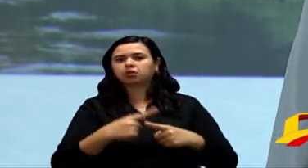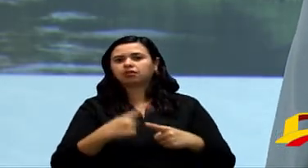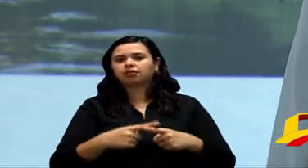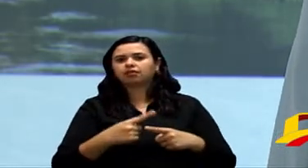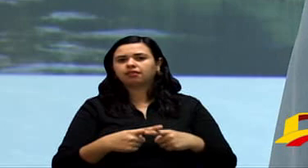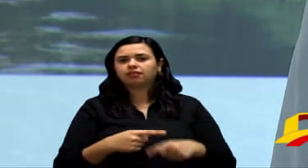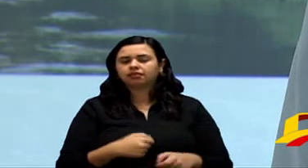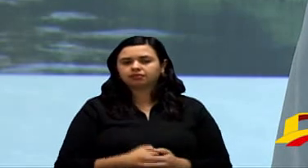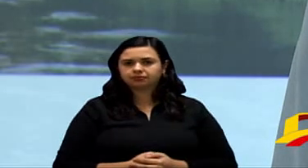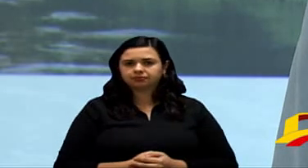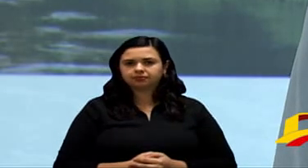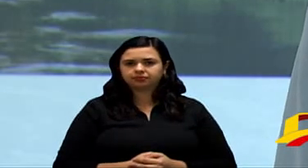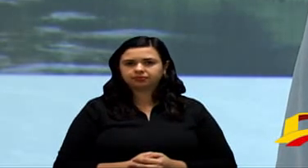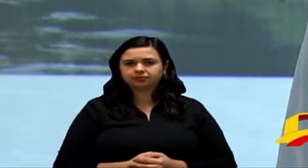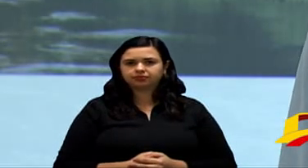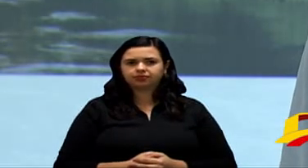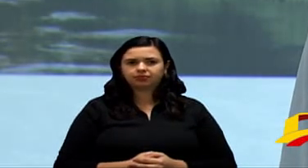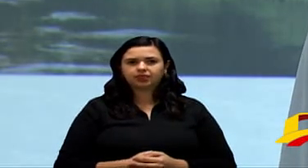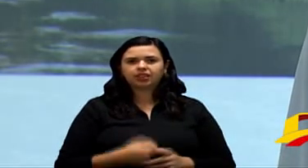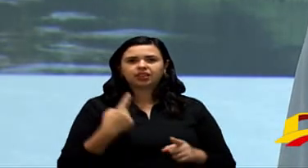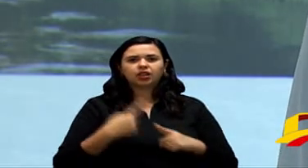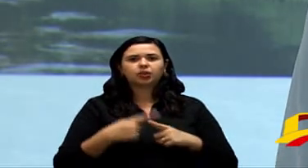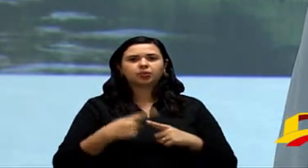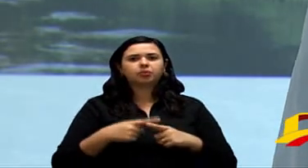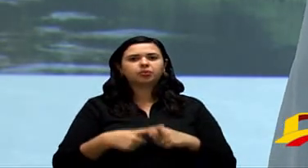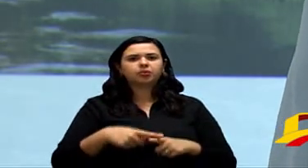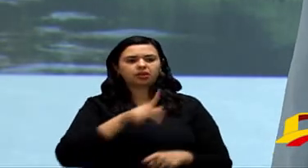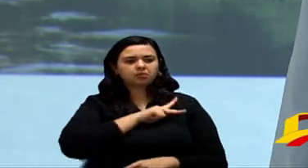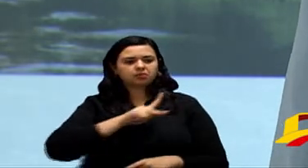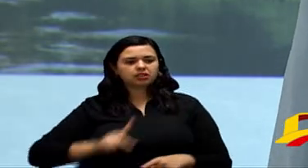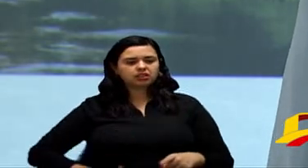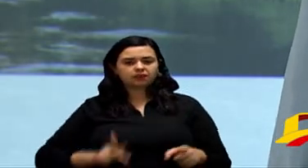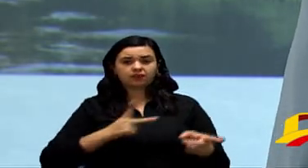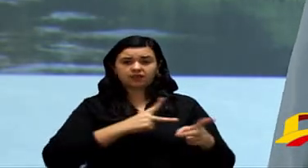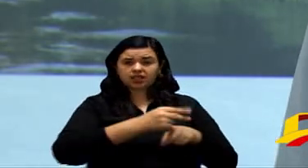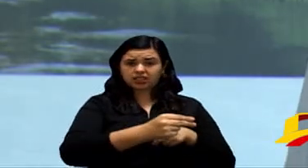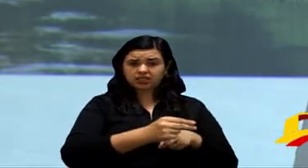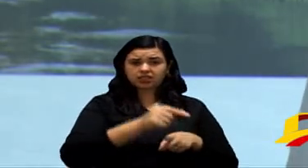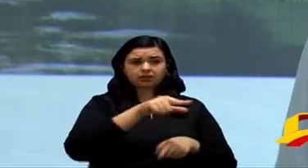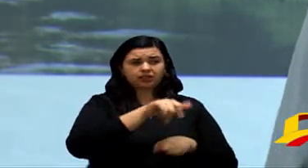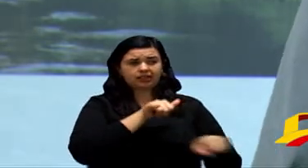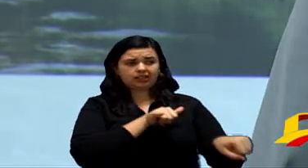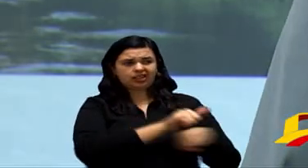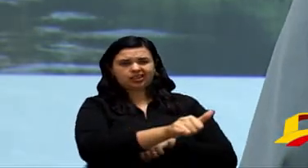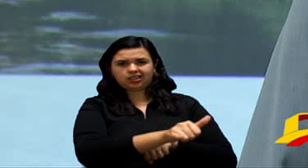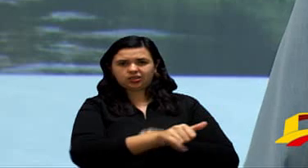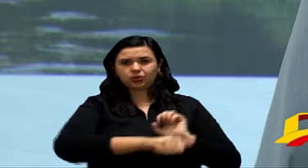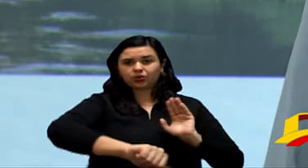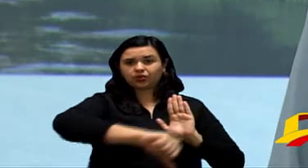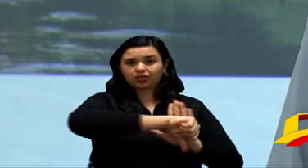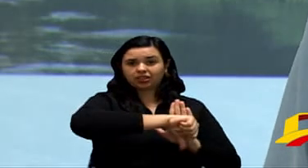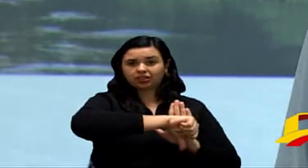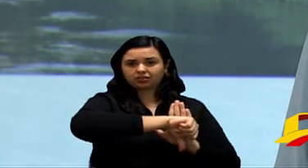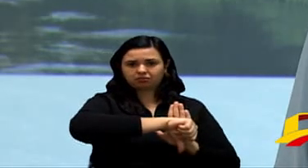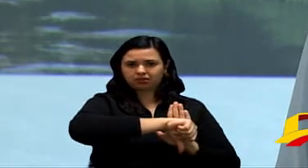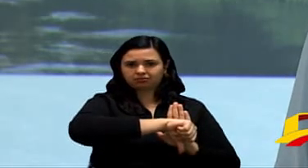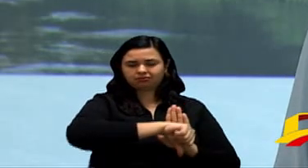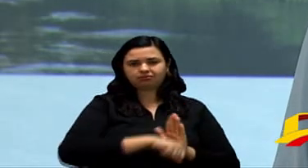porque o seu mandato é fruto de golpe que vocês defendem